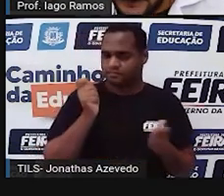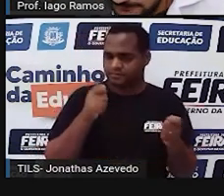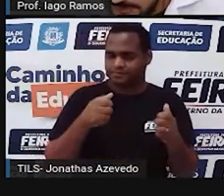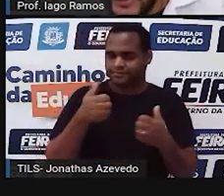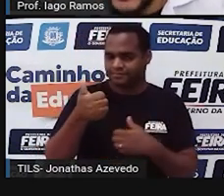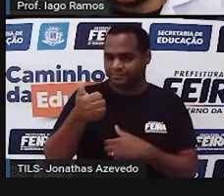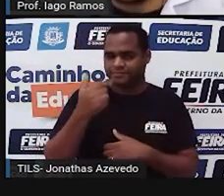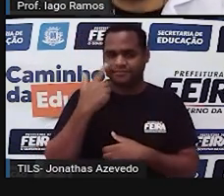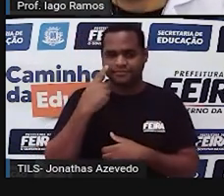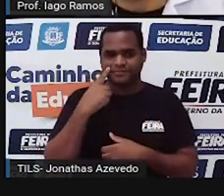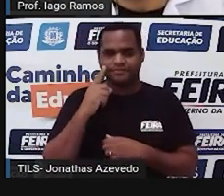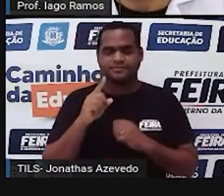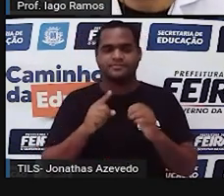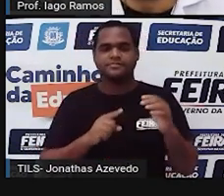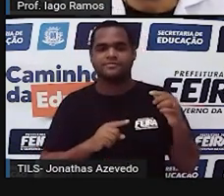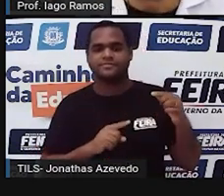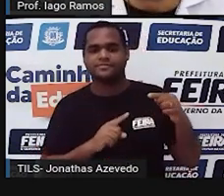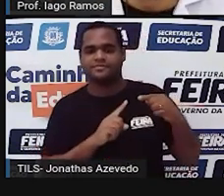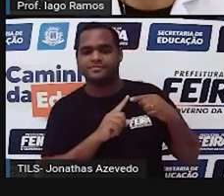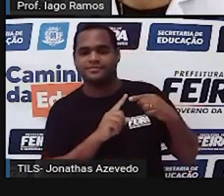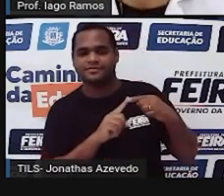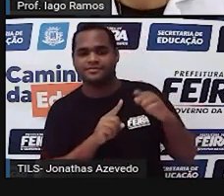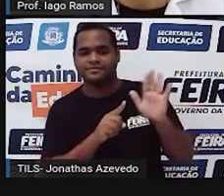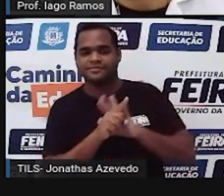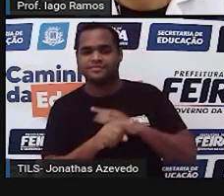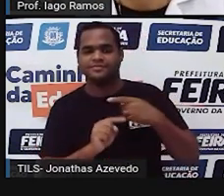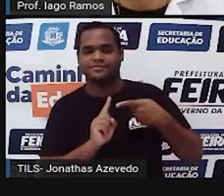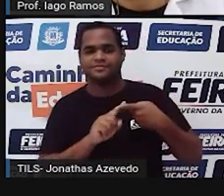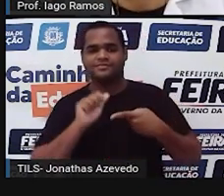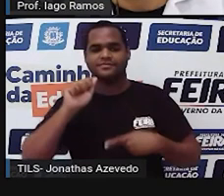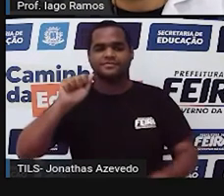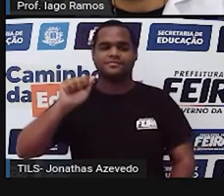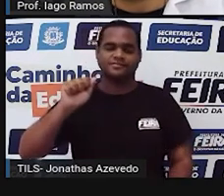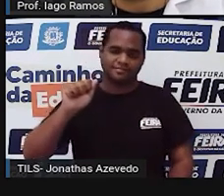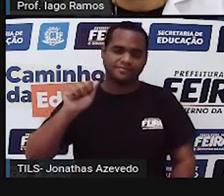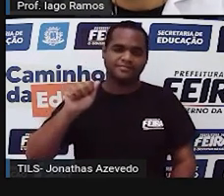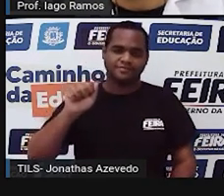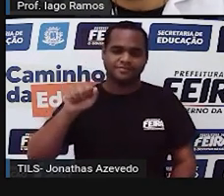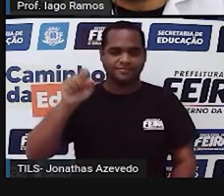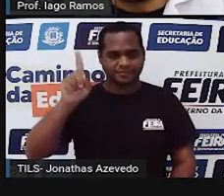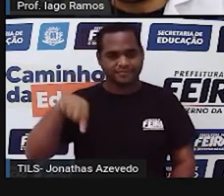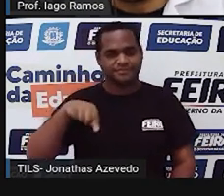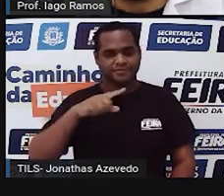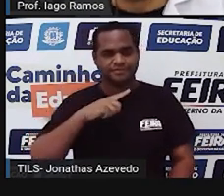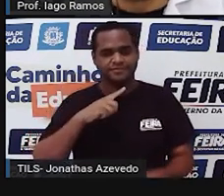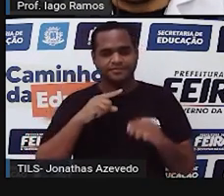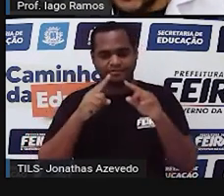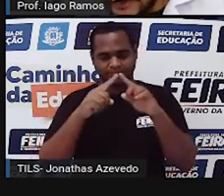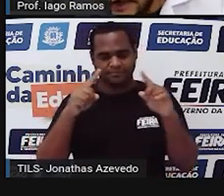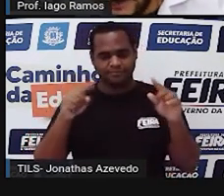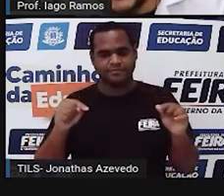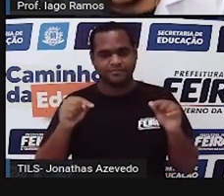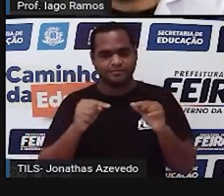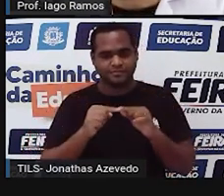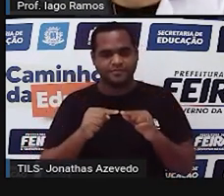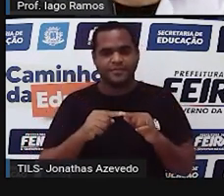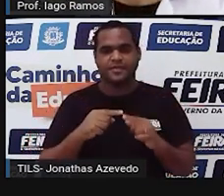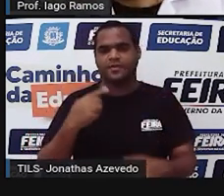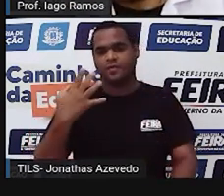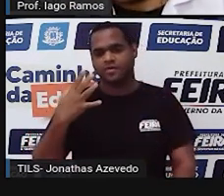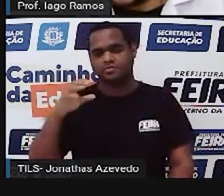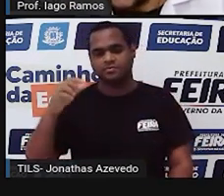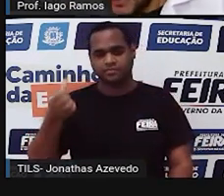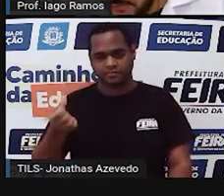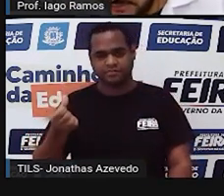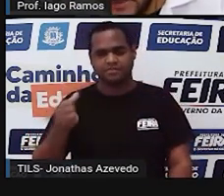que sim e qual é a pergunta correta a pergunta correta é o retângulo de 4 cm e 6 cm